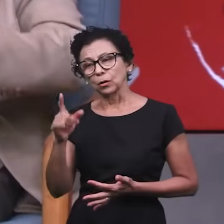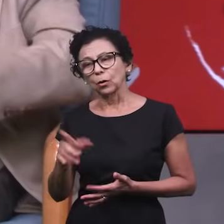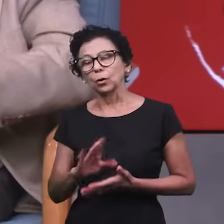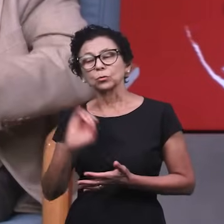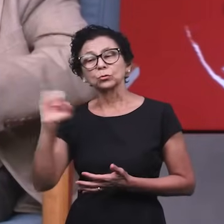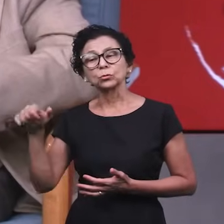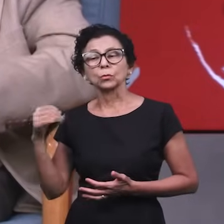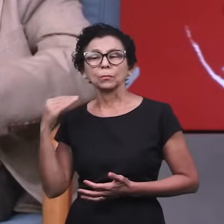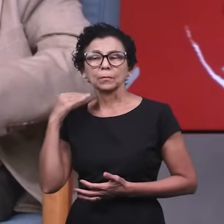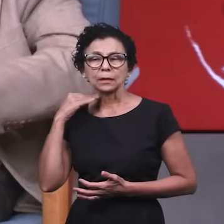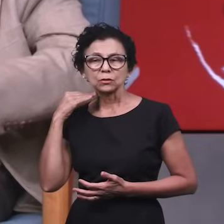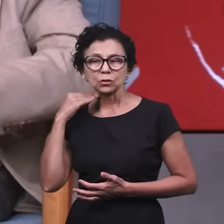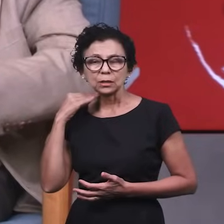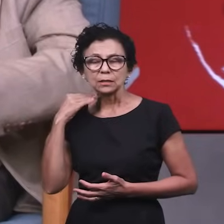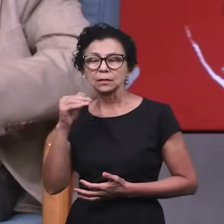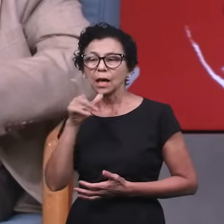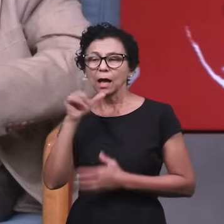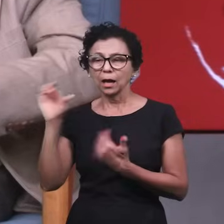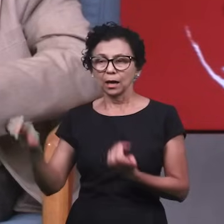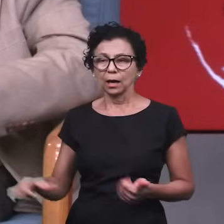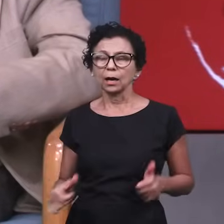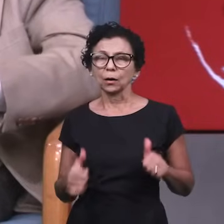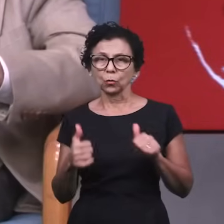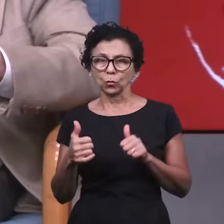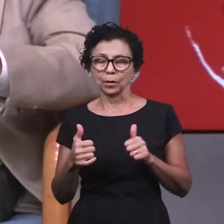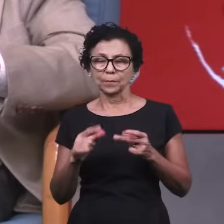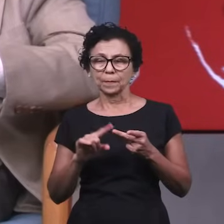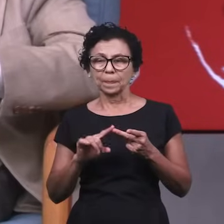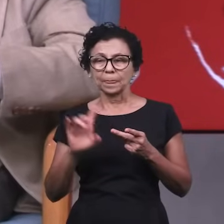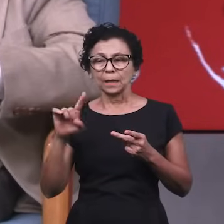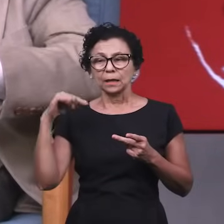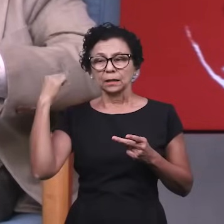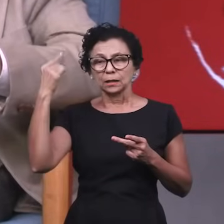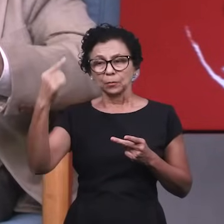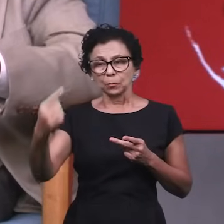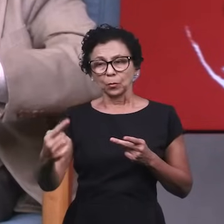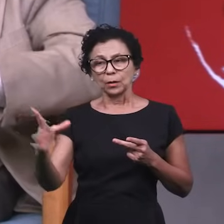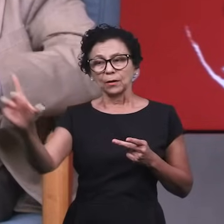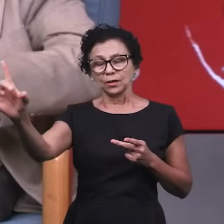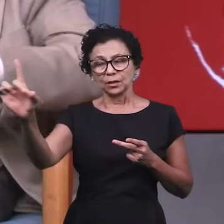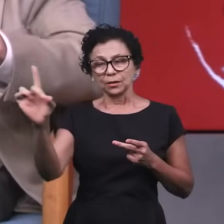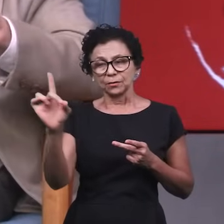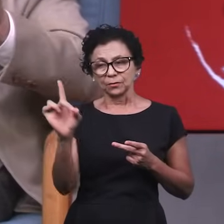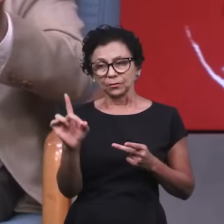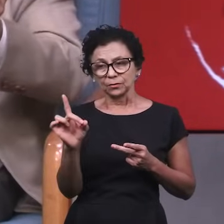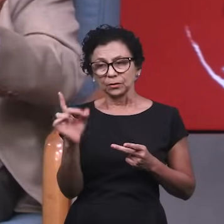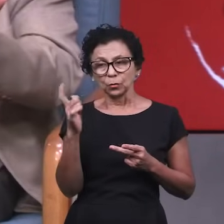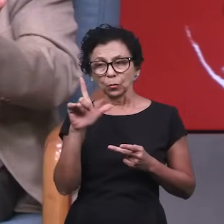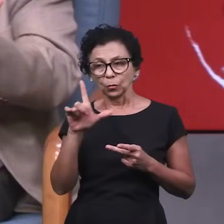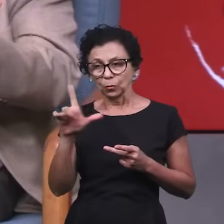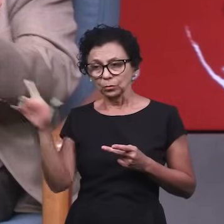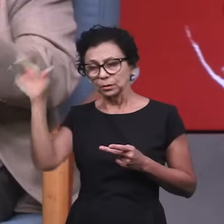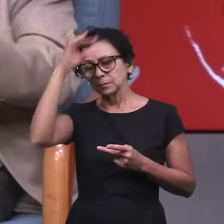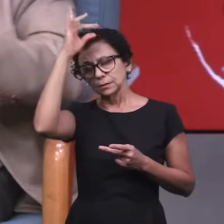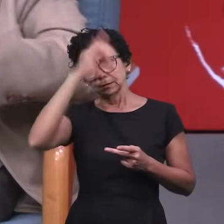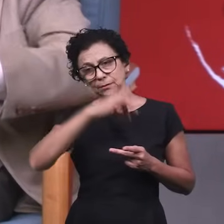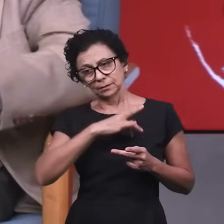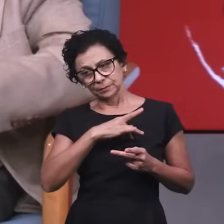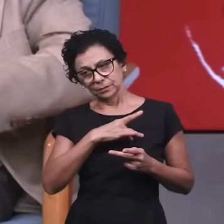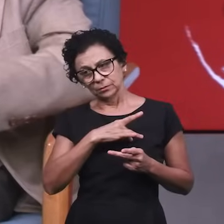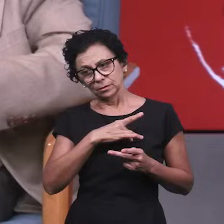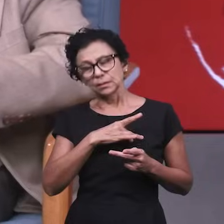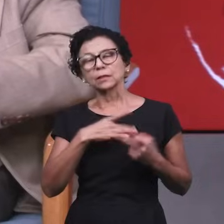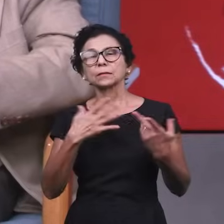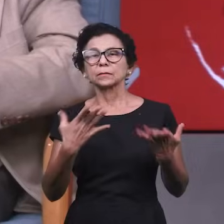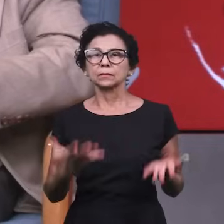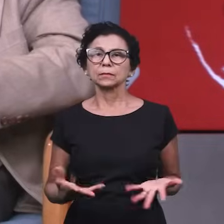que depois dele outro batizaria com o Espírito Santo. Então ele fala do batismo com o Espírito Santo para mostrar com clareza